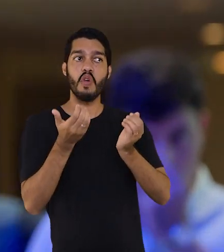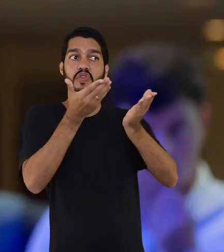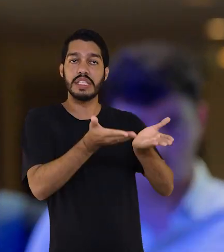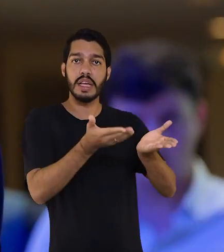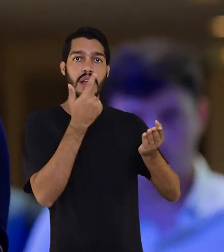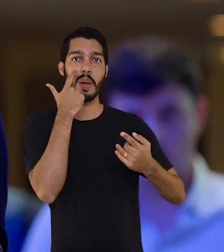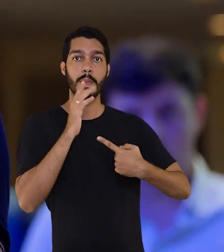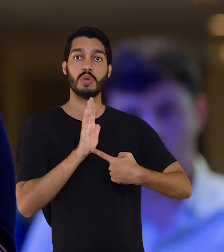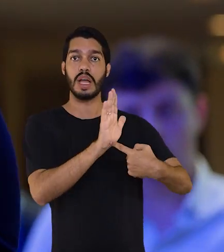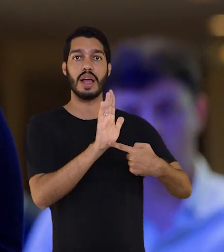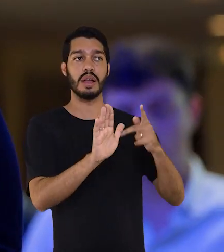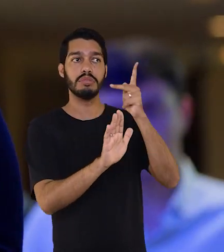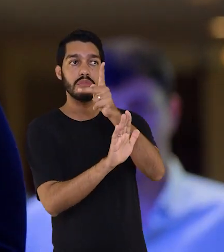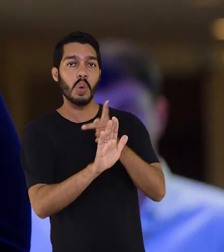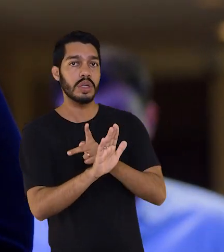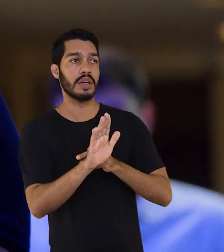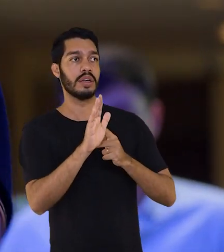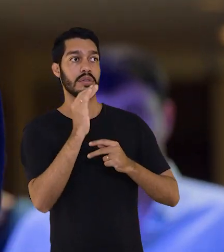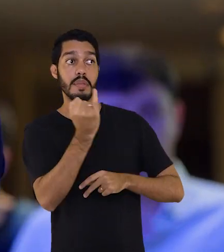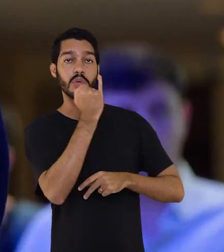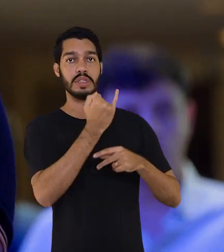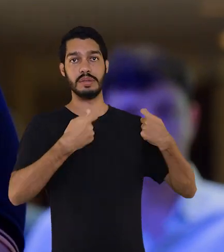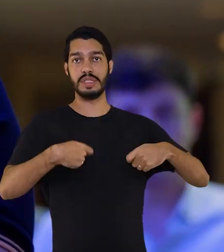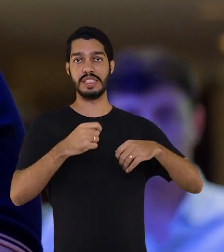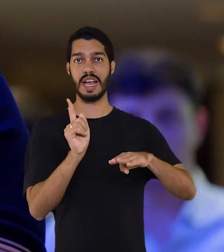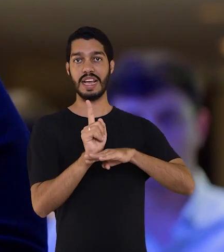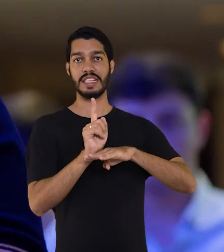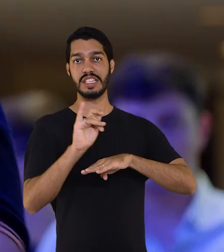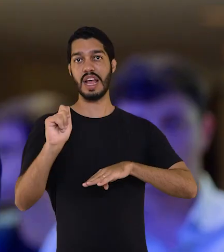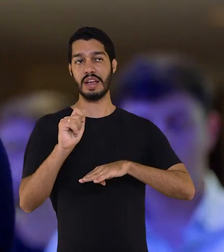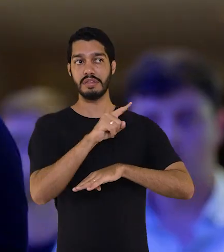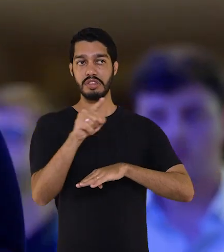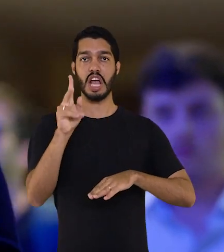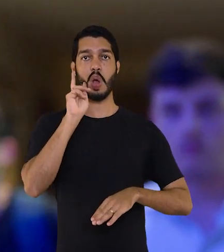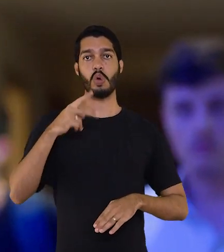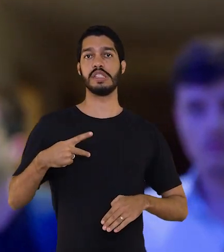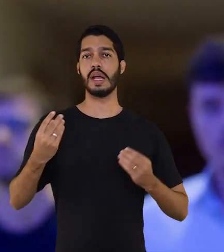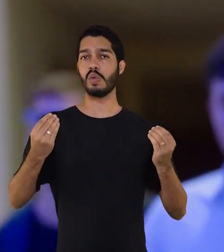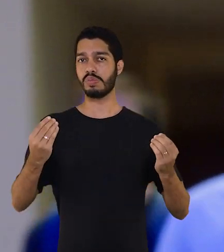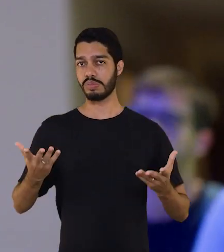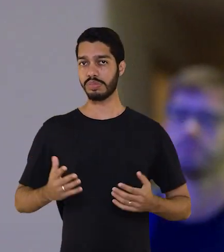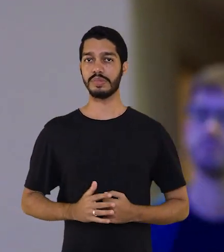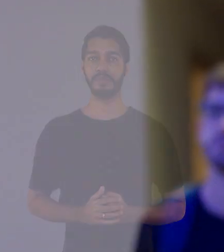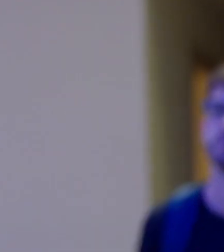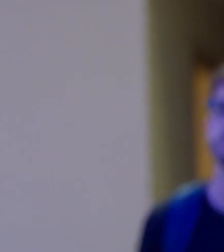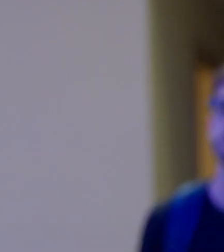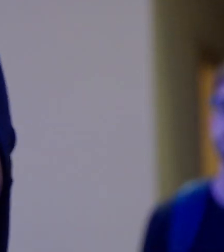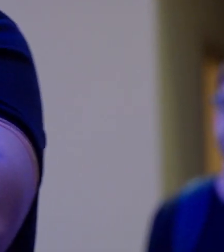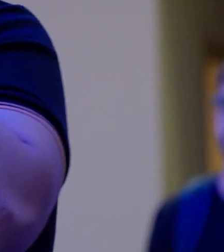passar para eles, como posso dizer, a necessidade de ter o agente, né? Como passar essa necessidade para eles. Eles reconhecerem essa